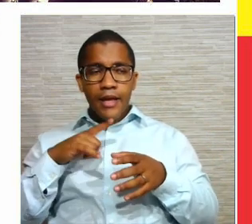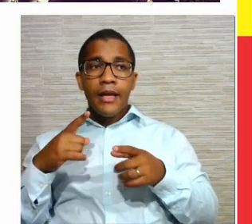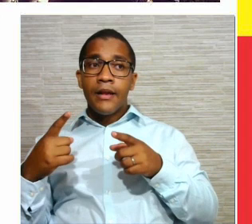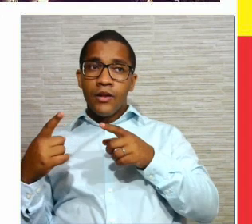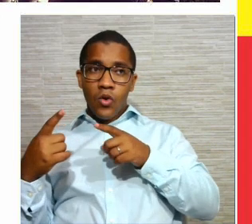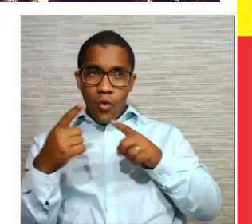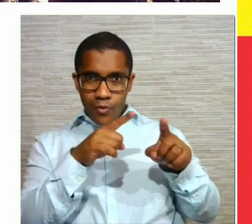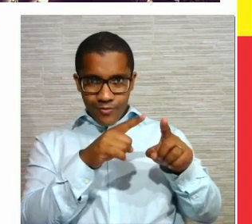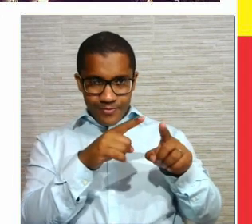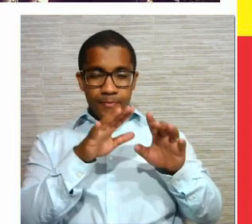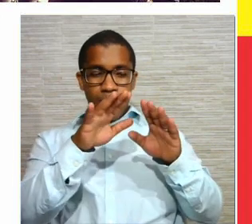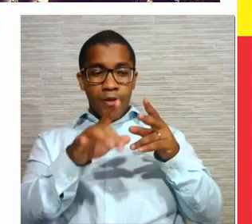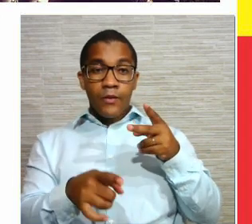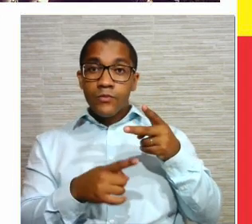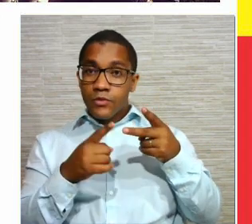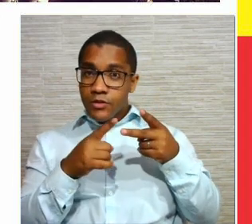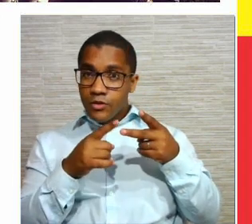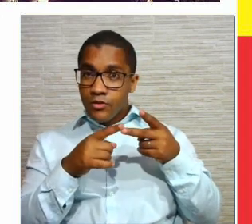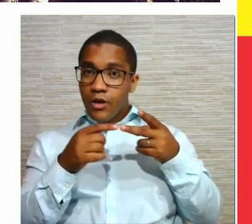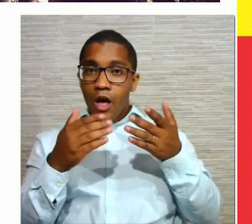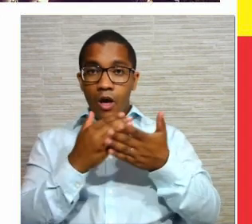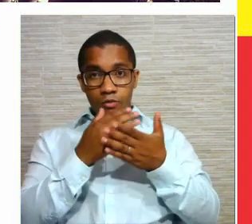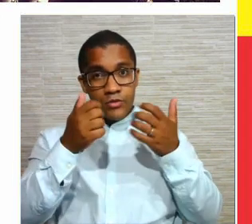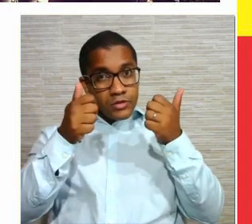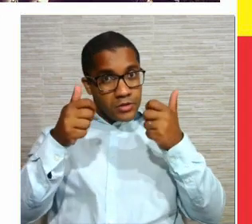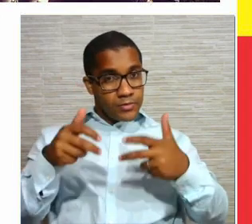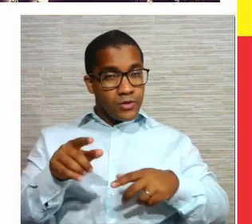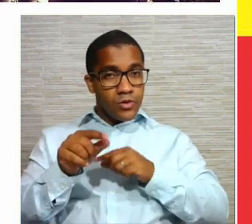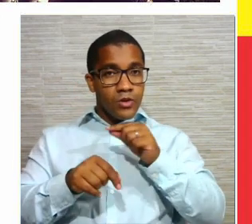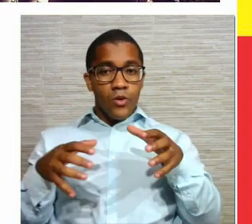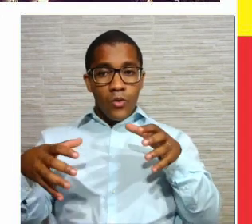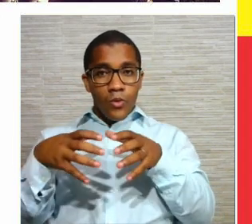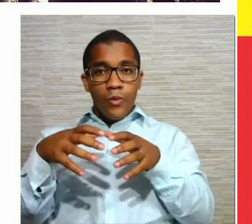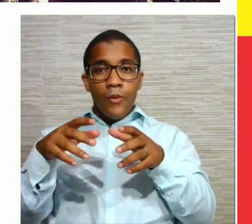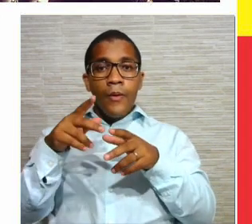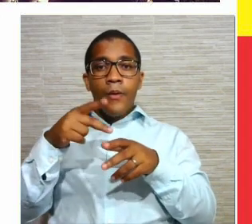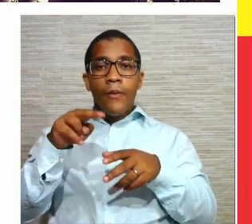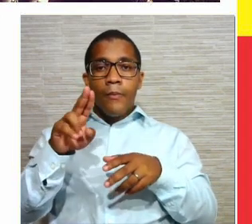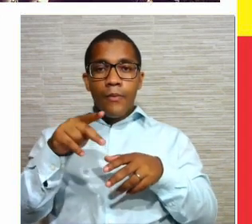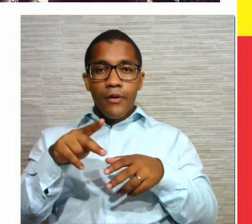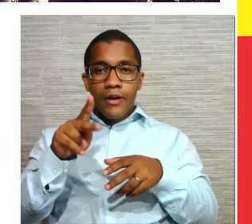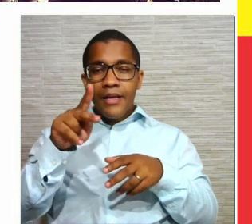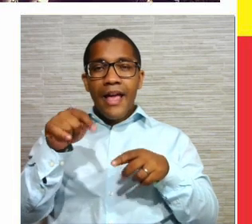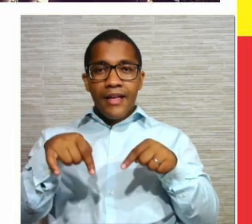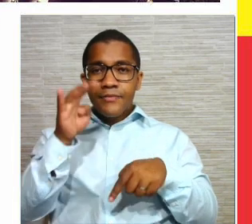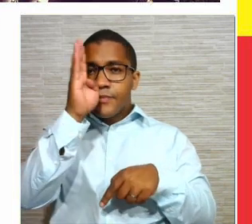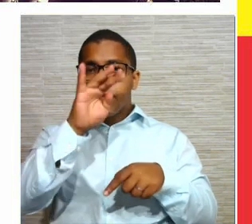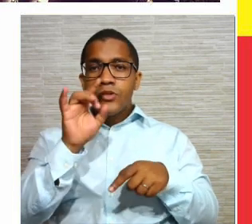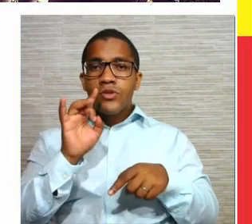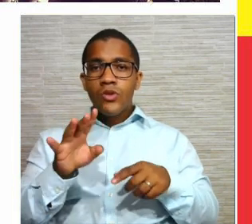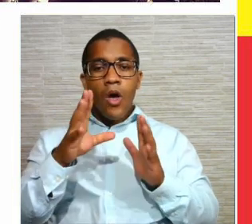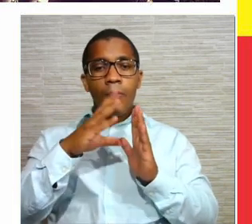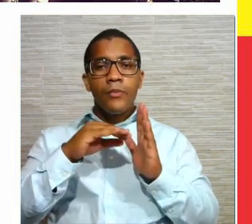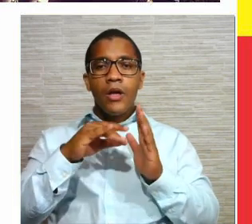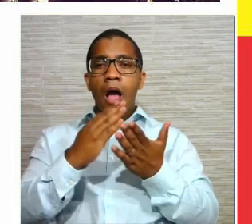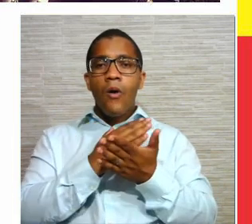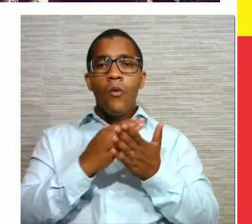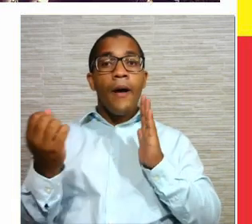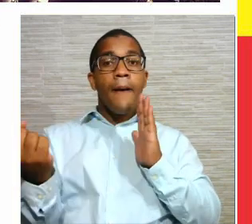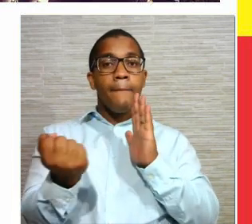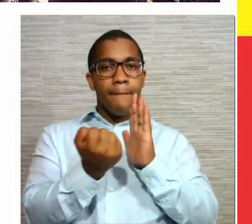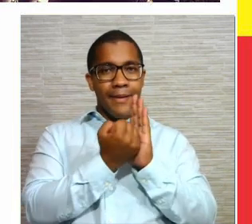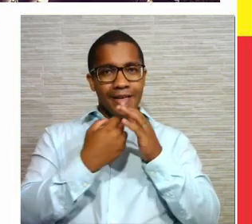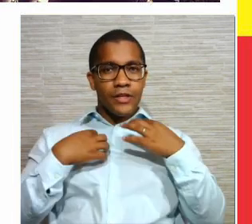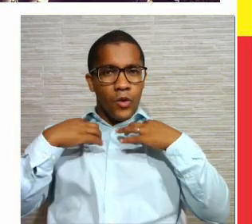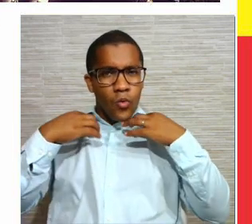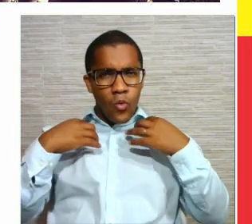segunda versão afirma que a manifestação do punk no Brasil, por exemplo, deu-se apenas na moda, né? Tem algumas marcas de roupa